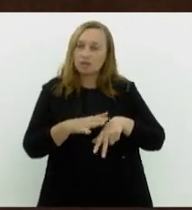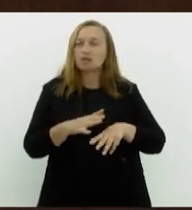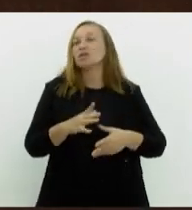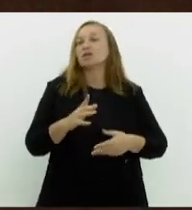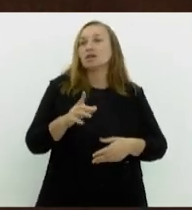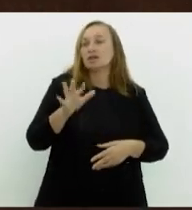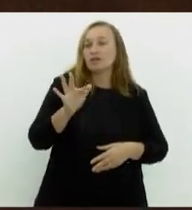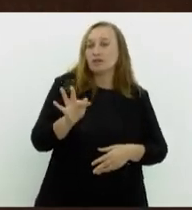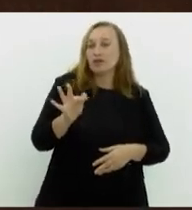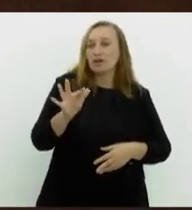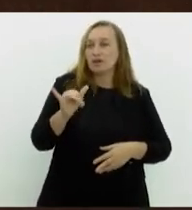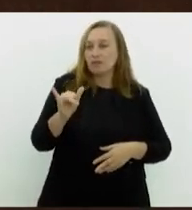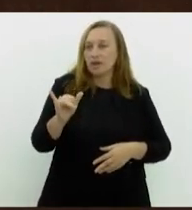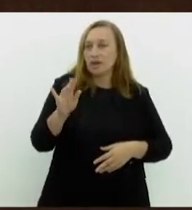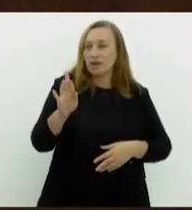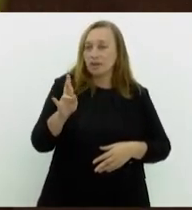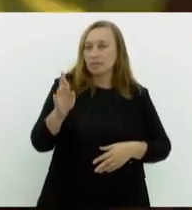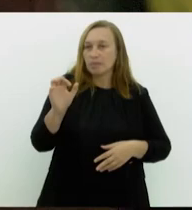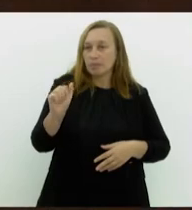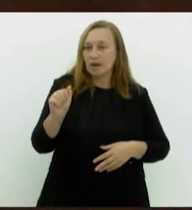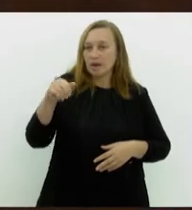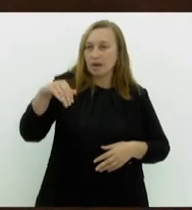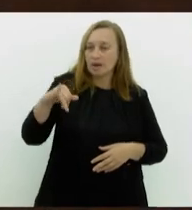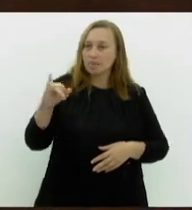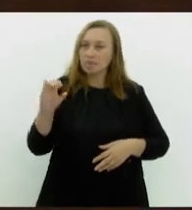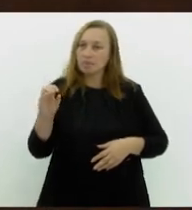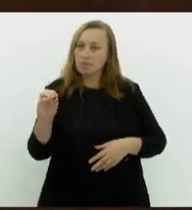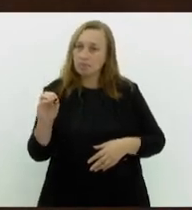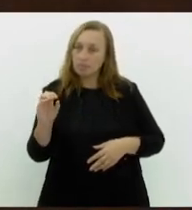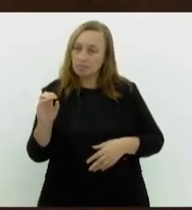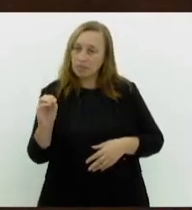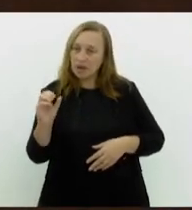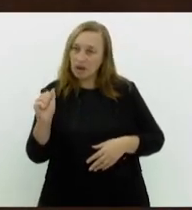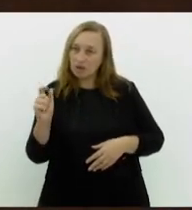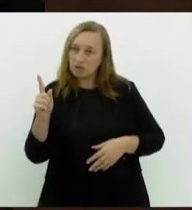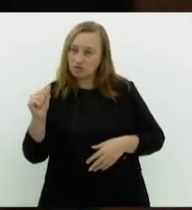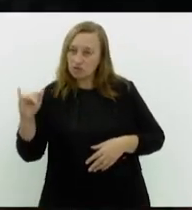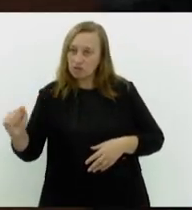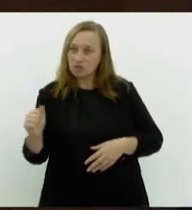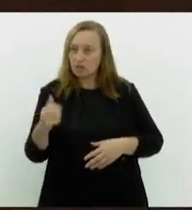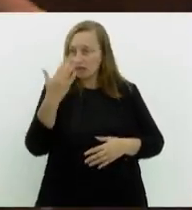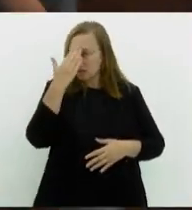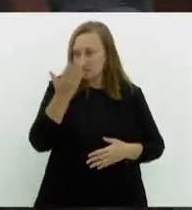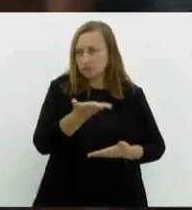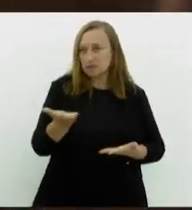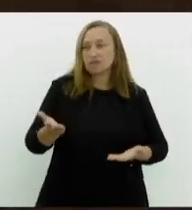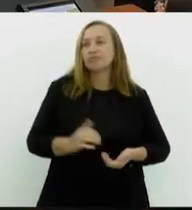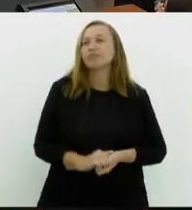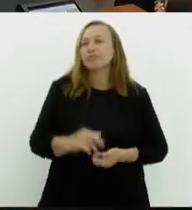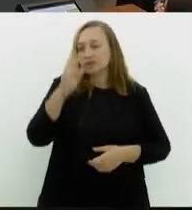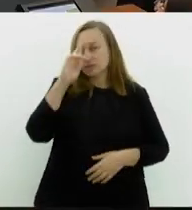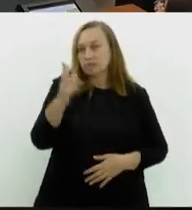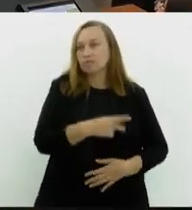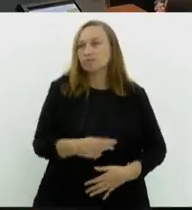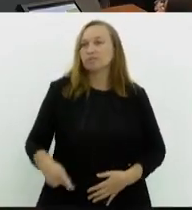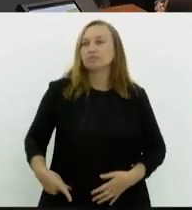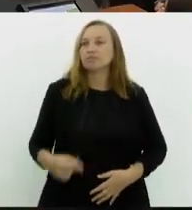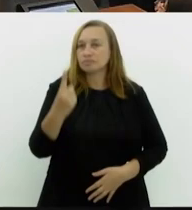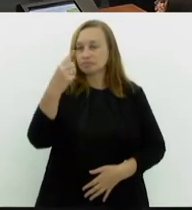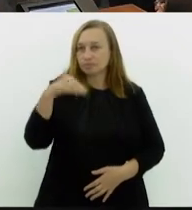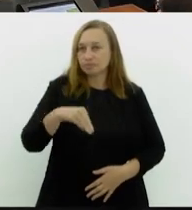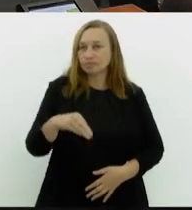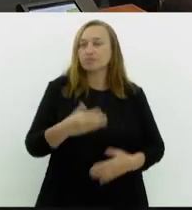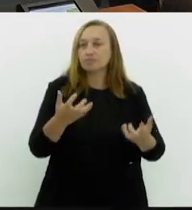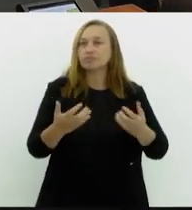fibromialgia. Então, queria fazer esse registro e parabenizar a todos os deputados que participaram da audiência pública. Senhor presidente, por favor, um minuto, por favor. Deputado Chico Machado. Eu